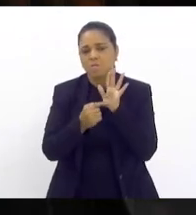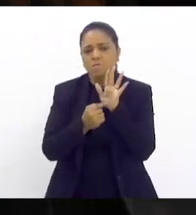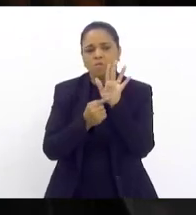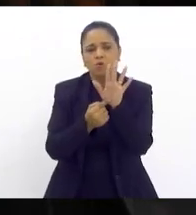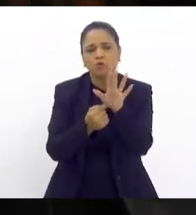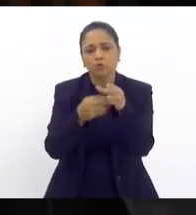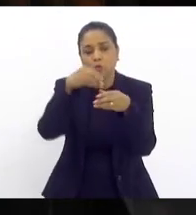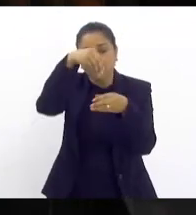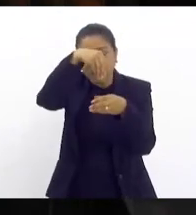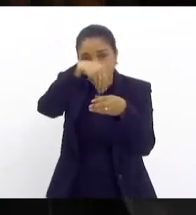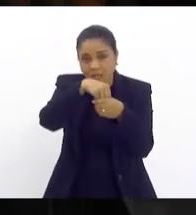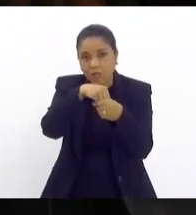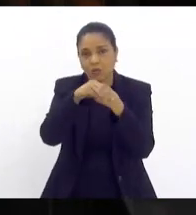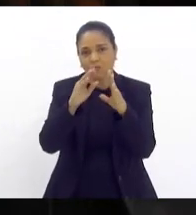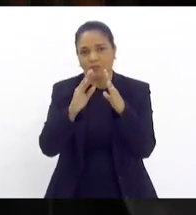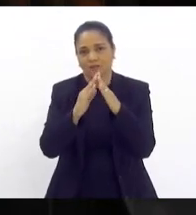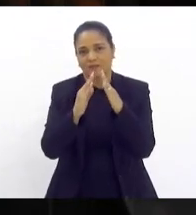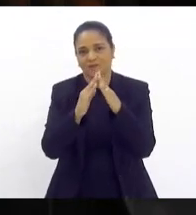escolar